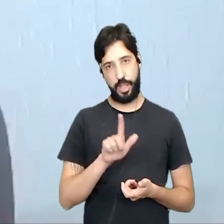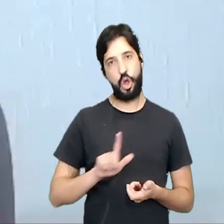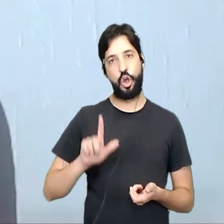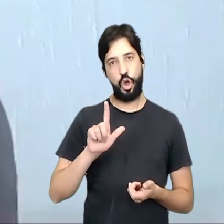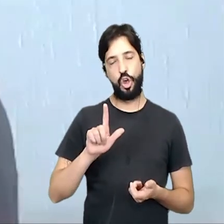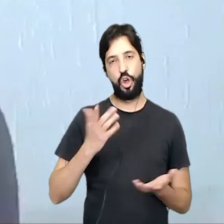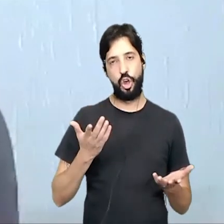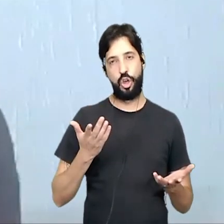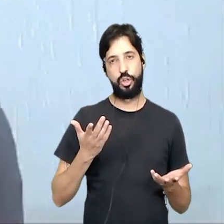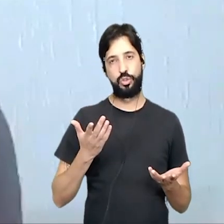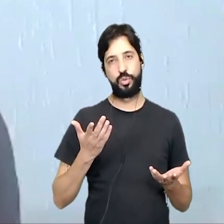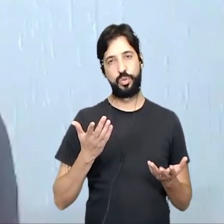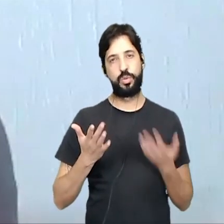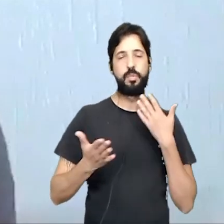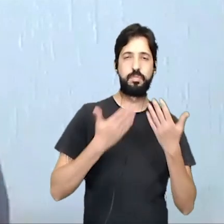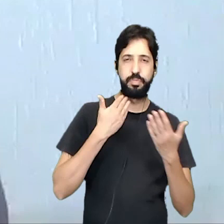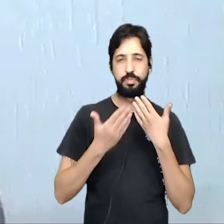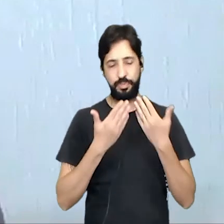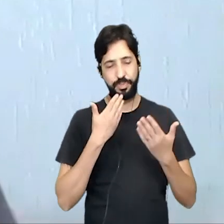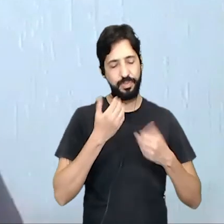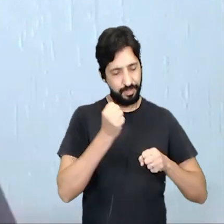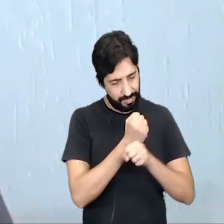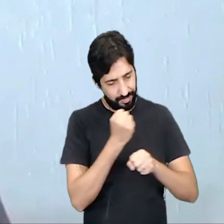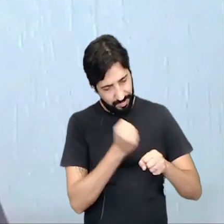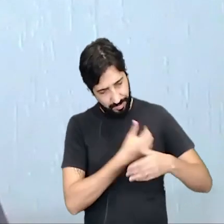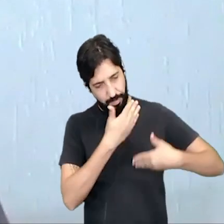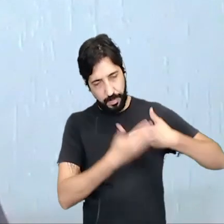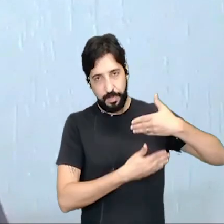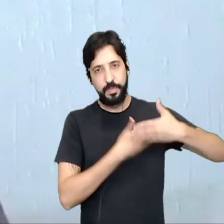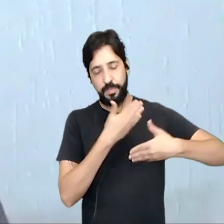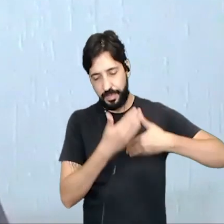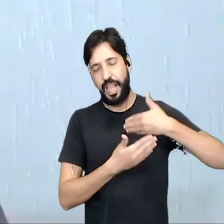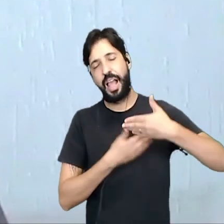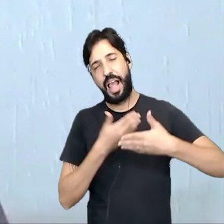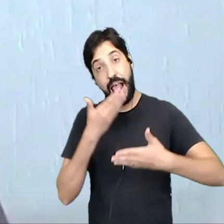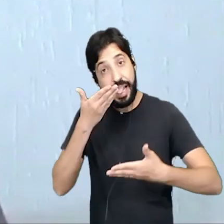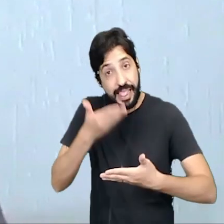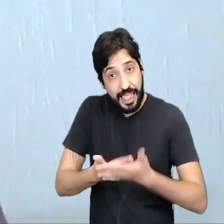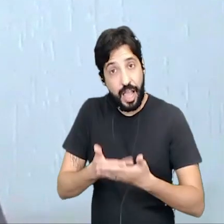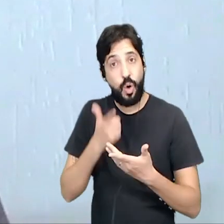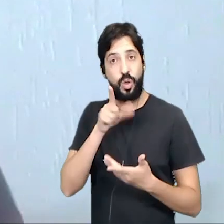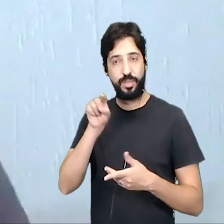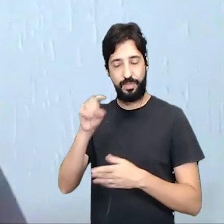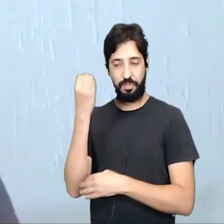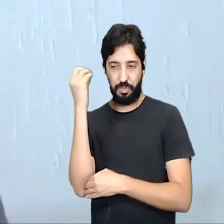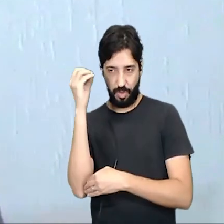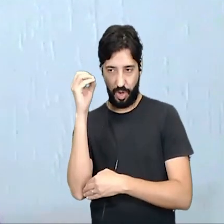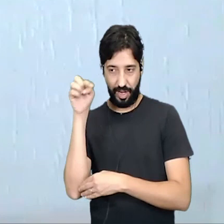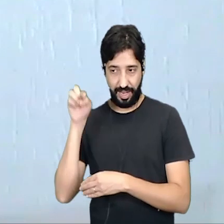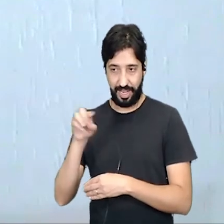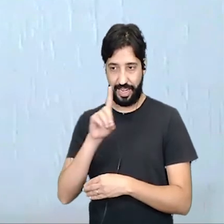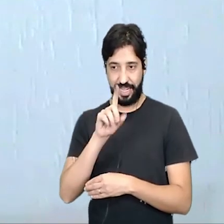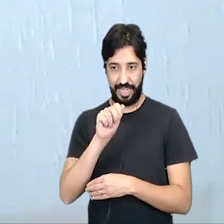É claro que nas conversas que foram se construindo ao longo do tempo, até a gente chegar em